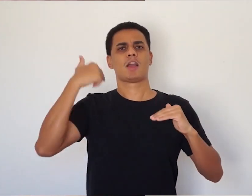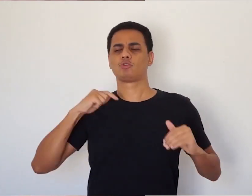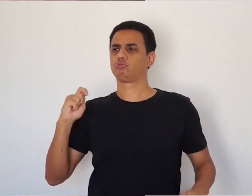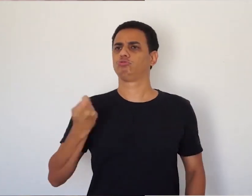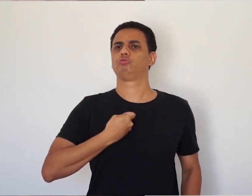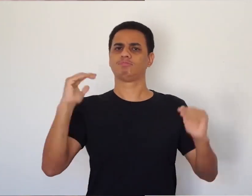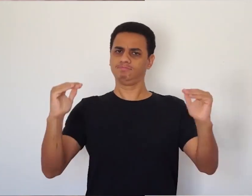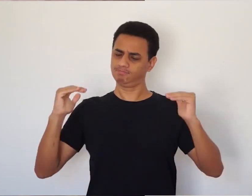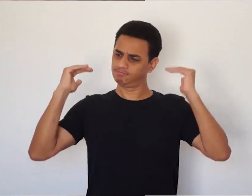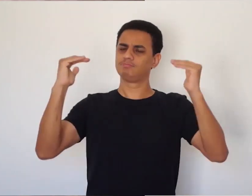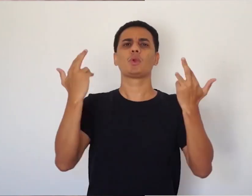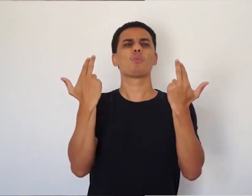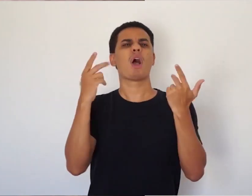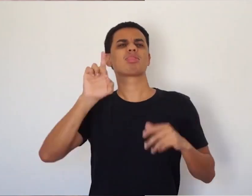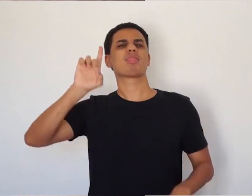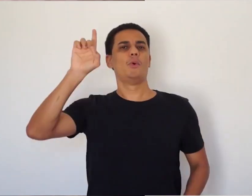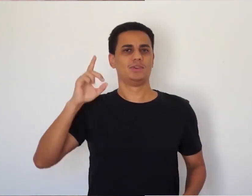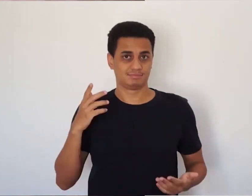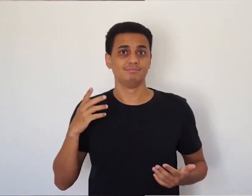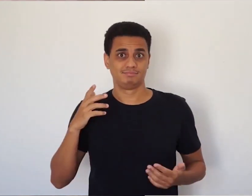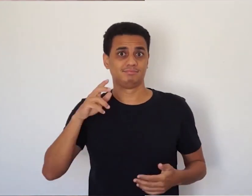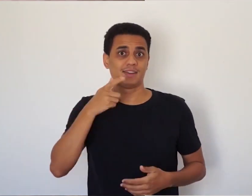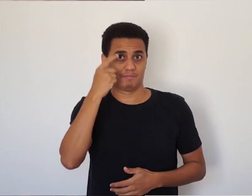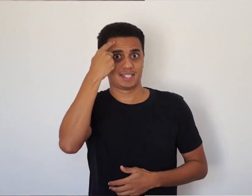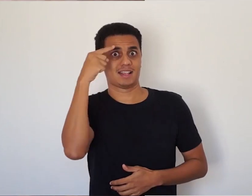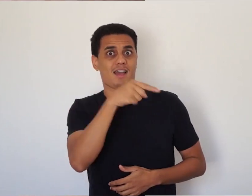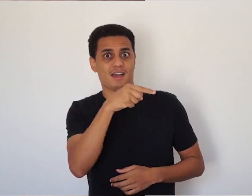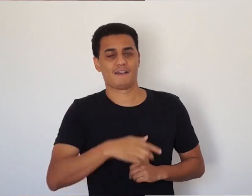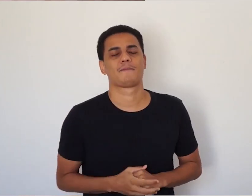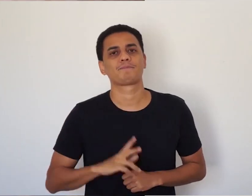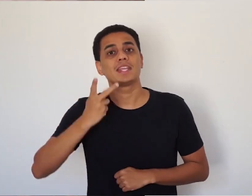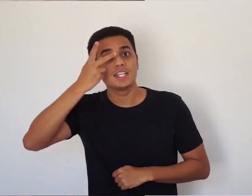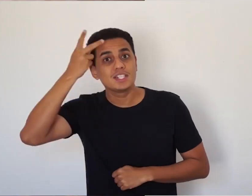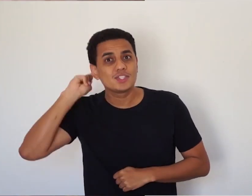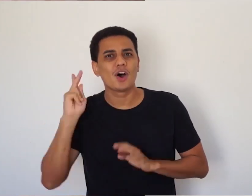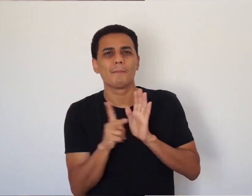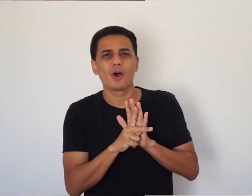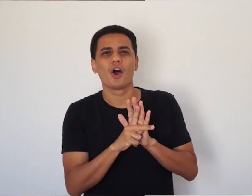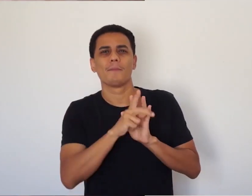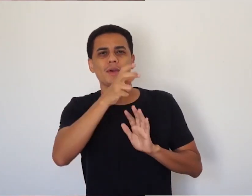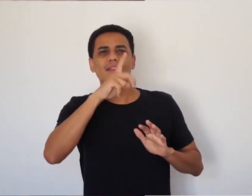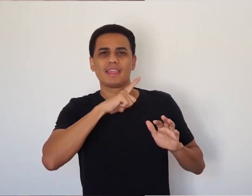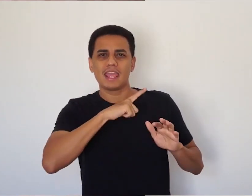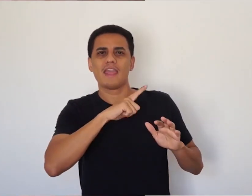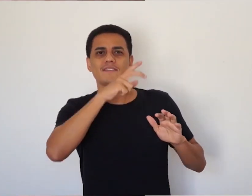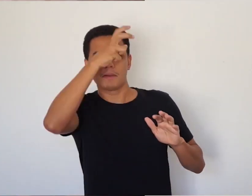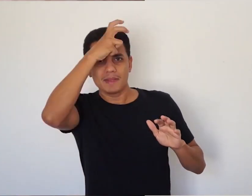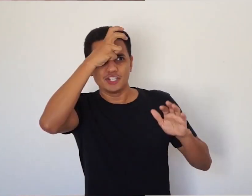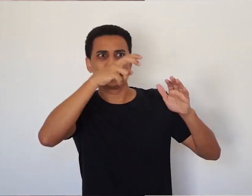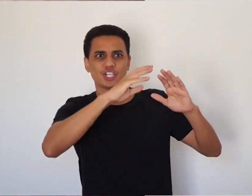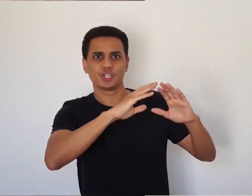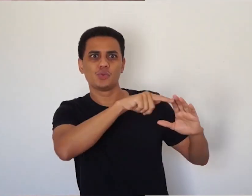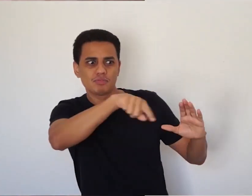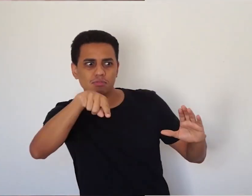então um título a um Deus. Então ele se via como próprio Deus. E essa história toda das pragas que vieram sobre o Egito